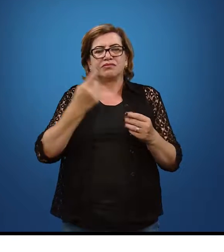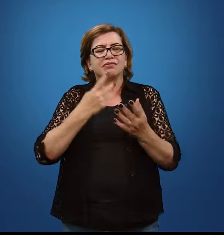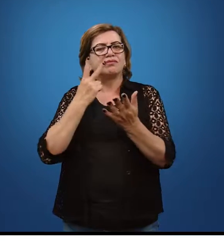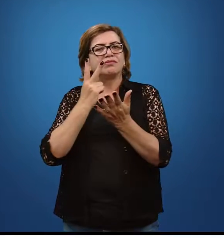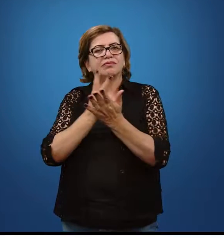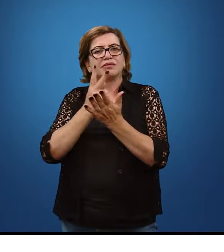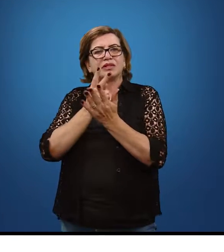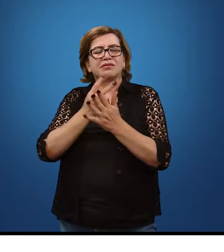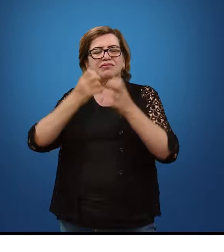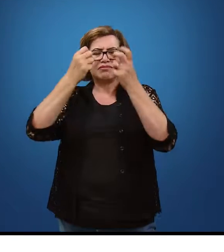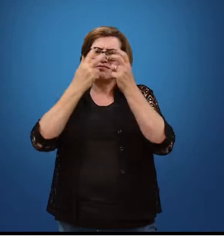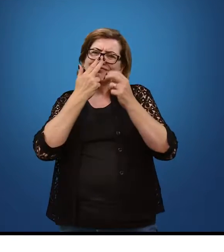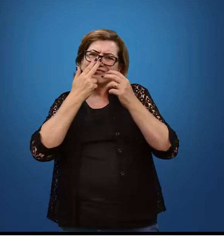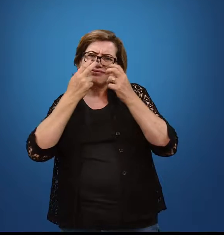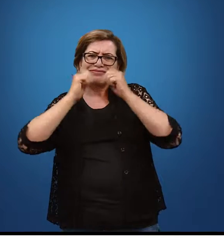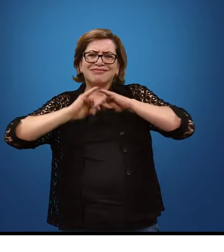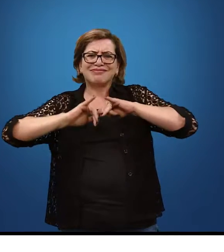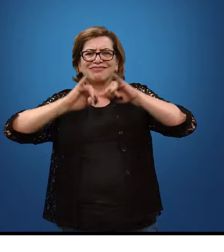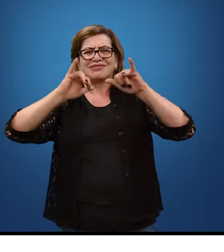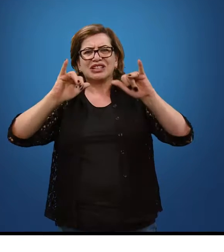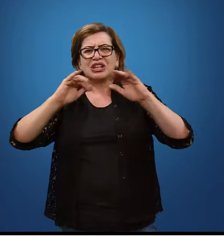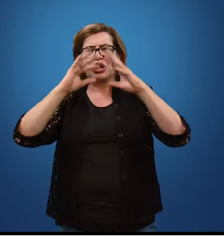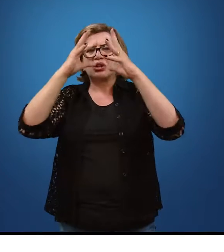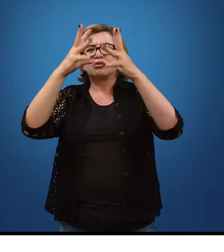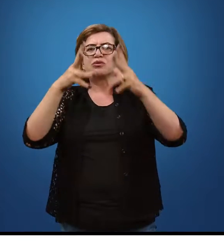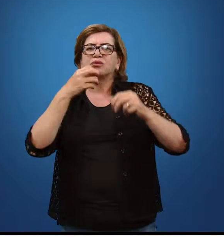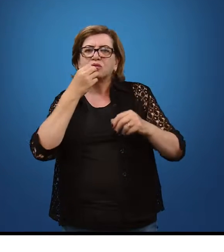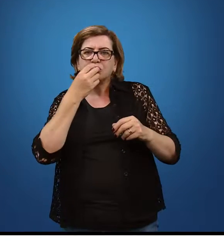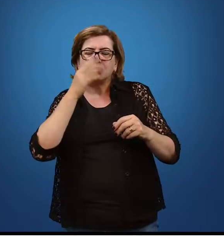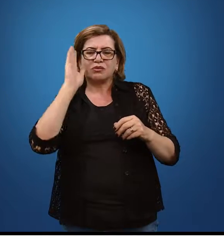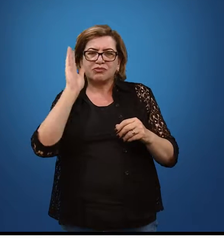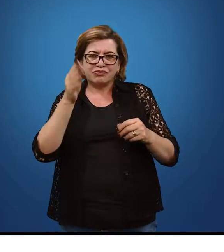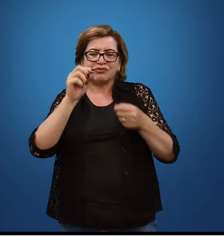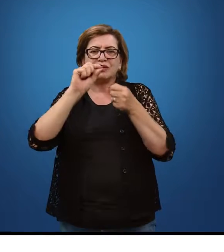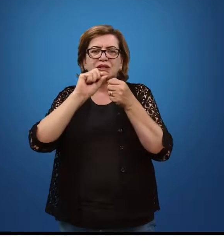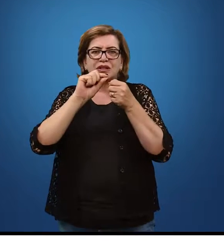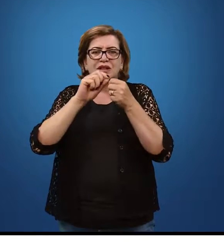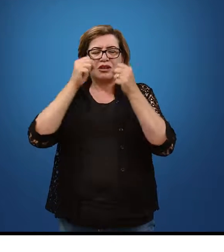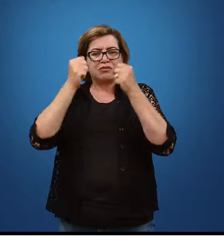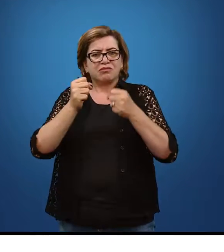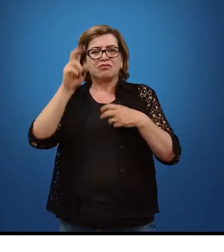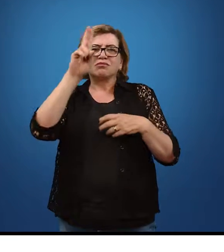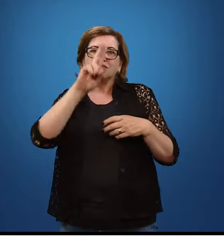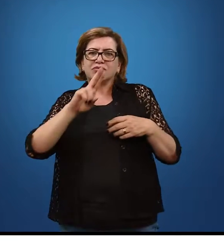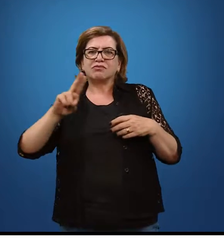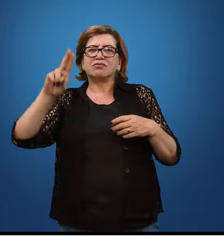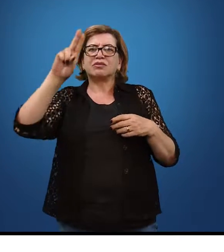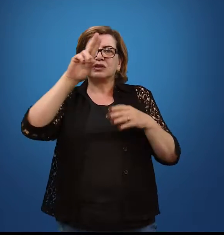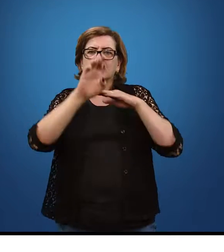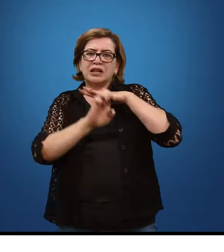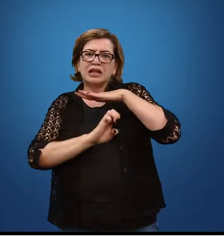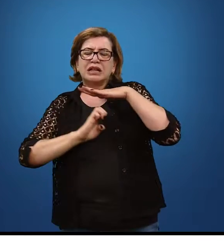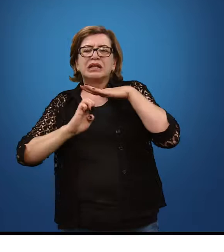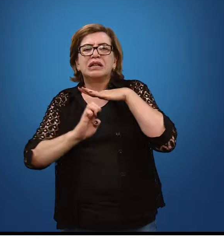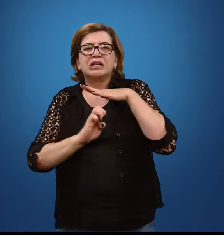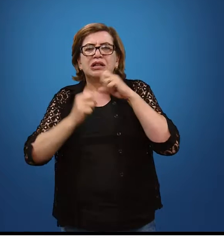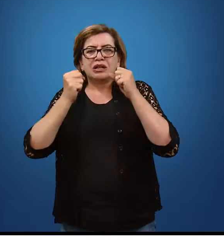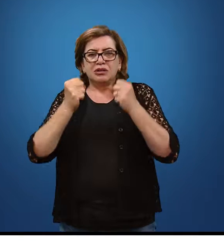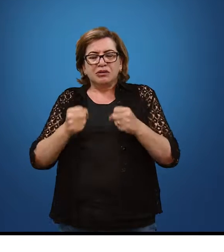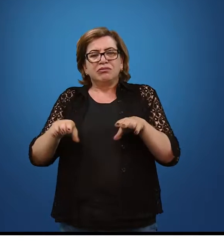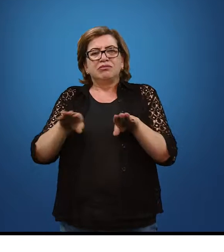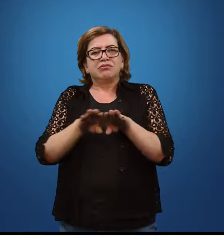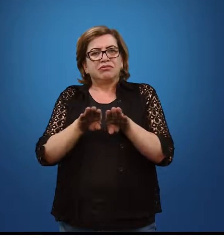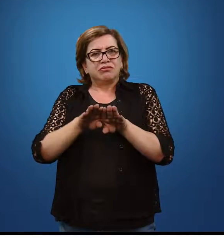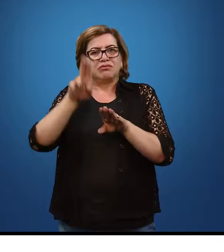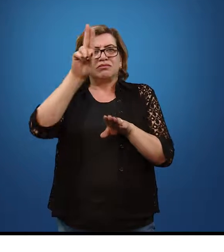automaticamente dizendo que tudo aquilo que é bom e que foi aplicado e que pode ser aplicado na nossa empresa, pode também ser